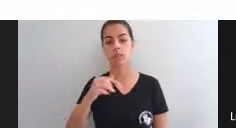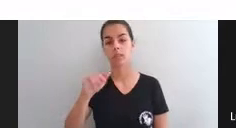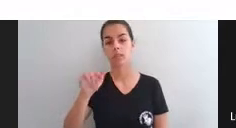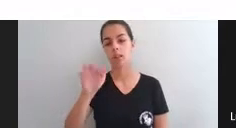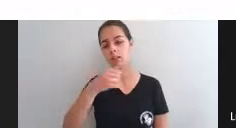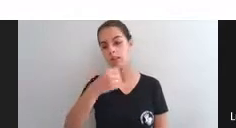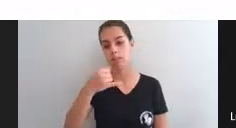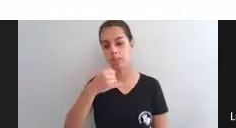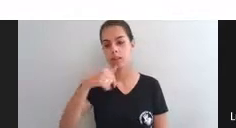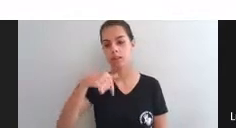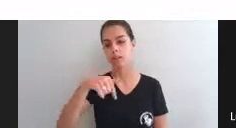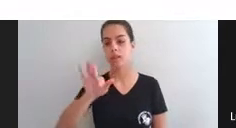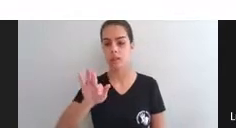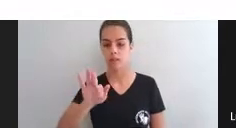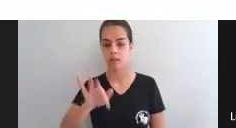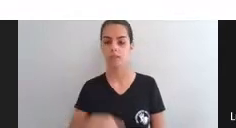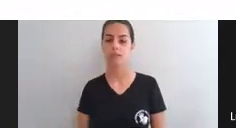por fim,